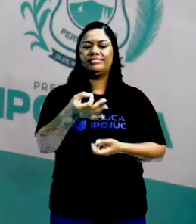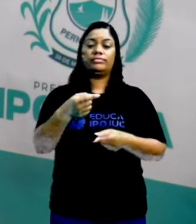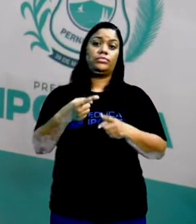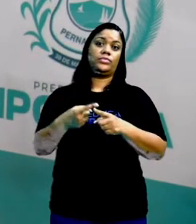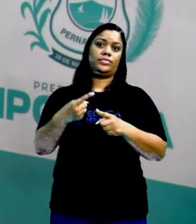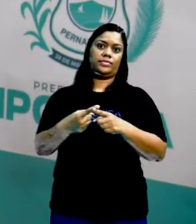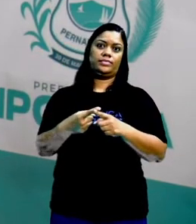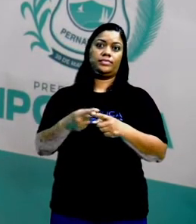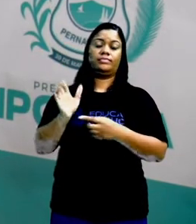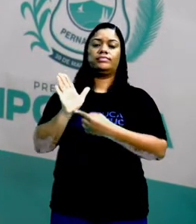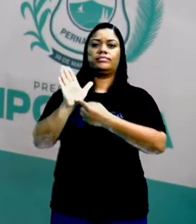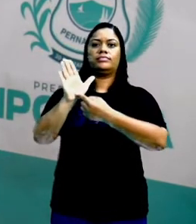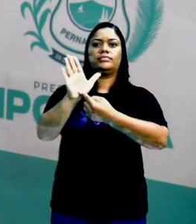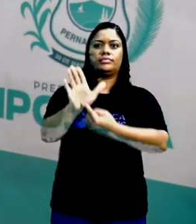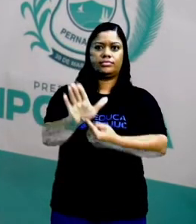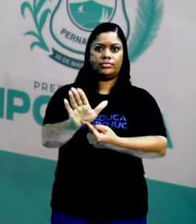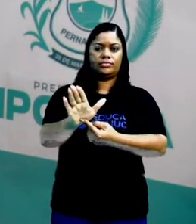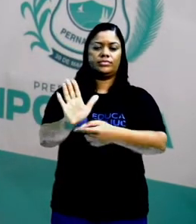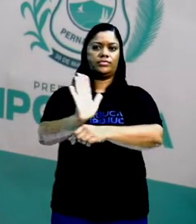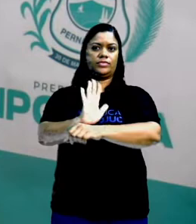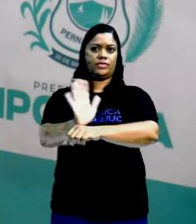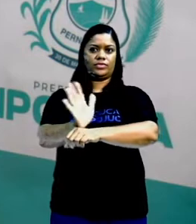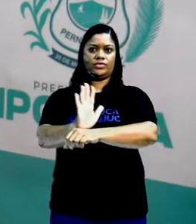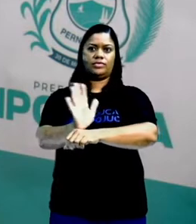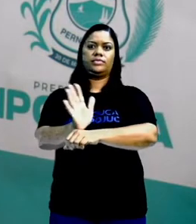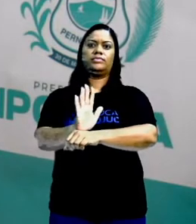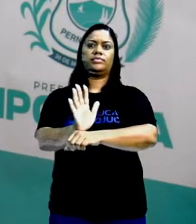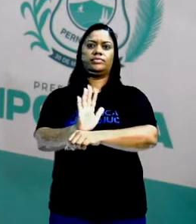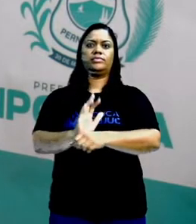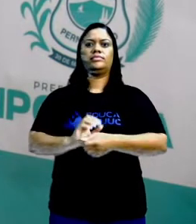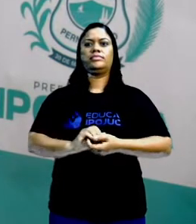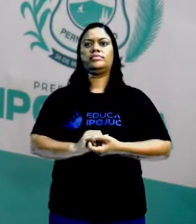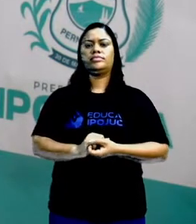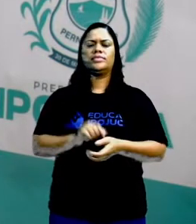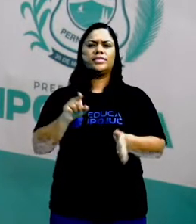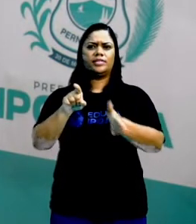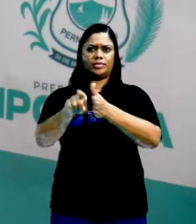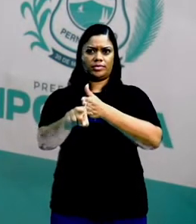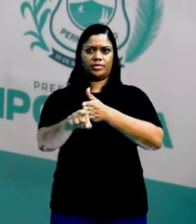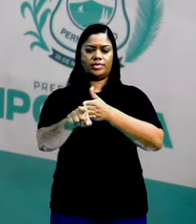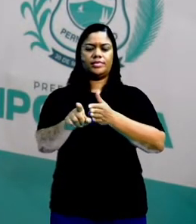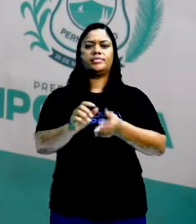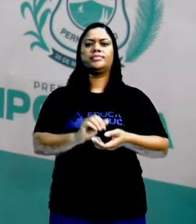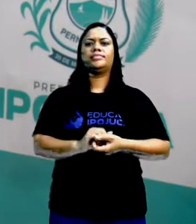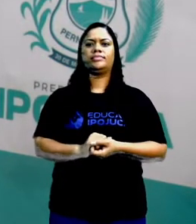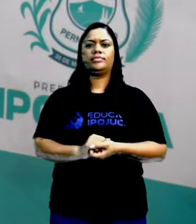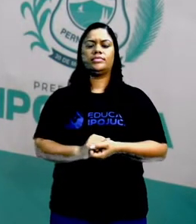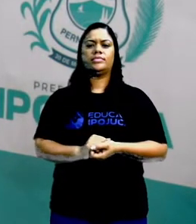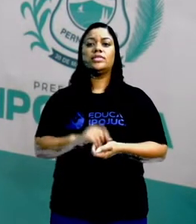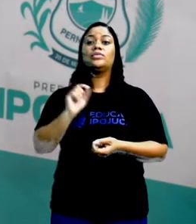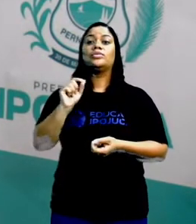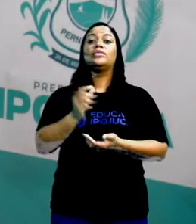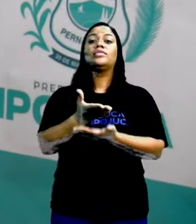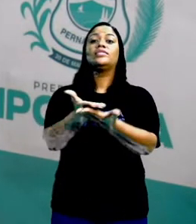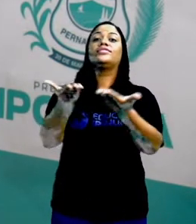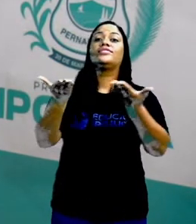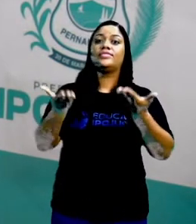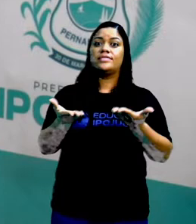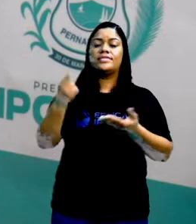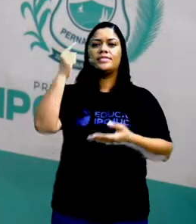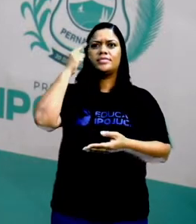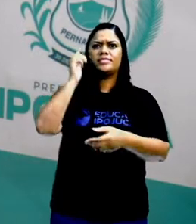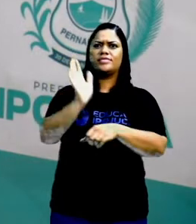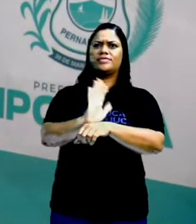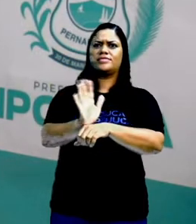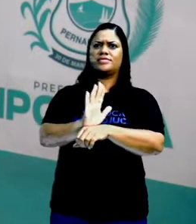era apresentado ali o filme, né, e ela era perguntada pelo apresentador: Glória, o que é que você acha desse filme? O que é